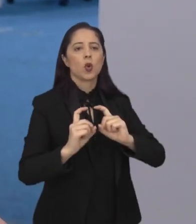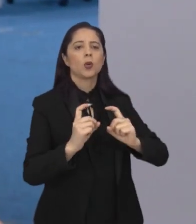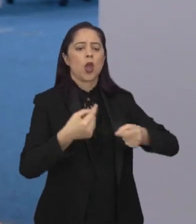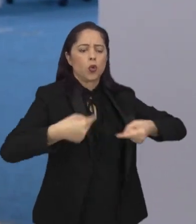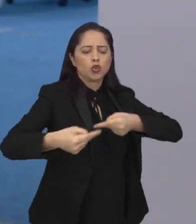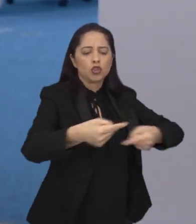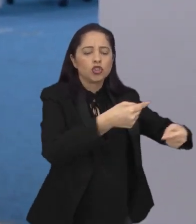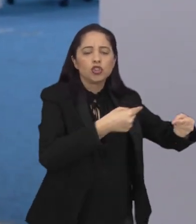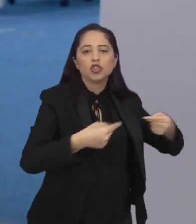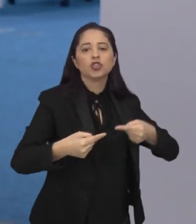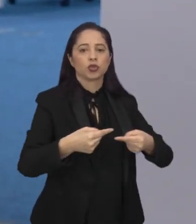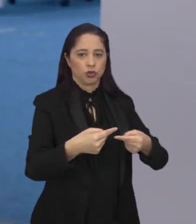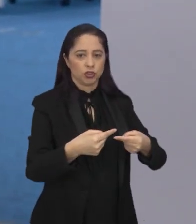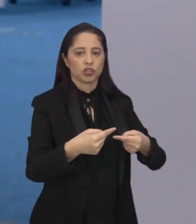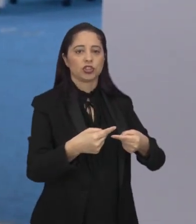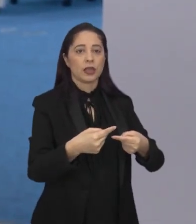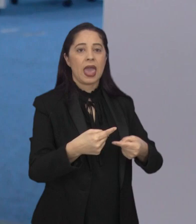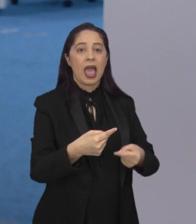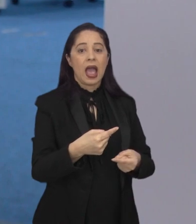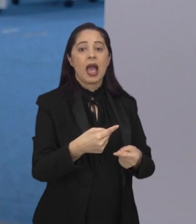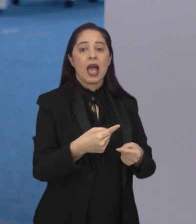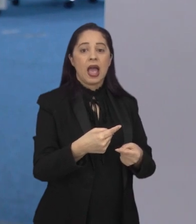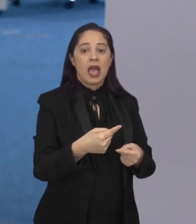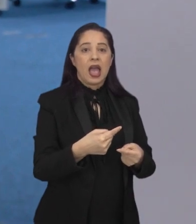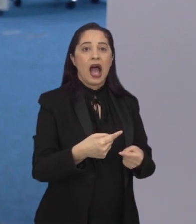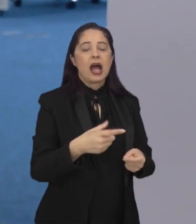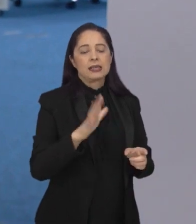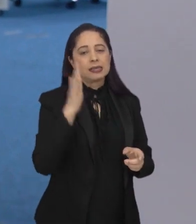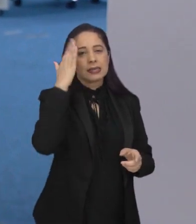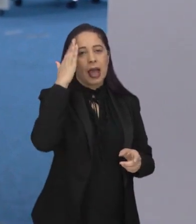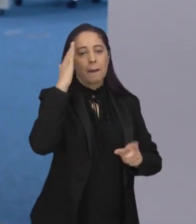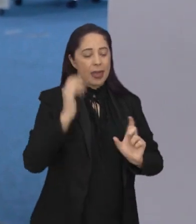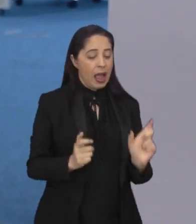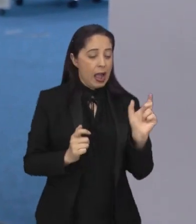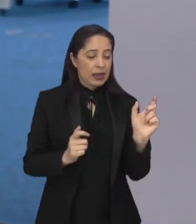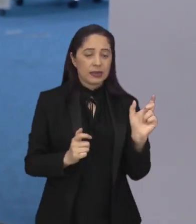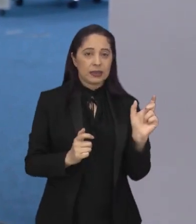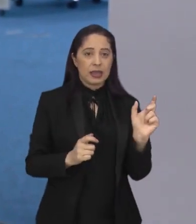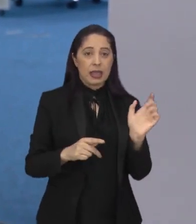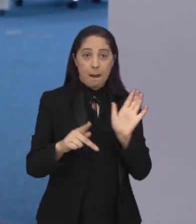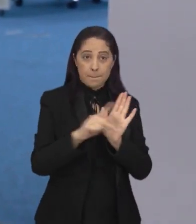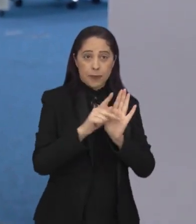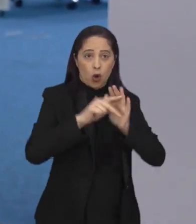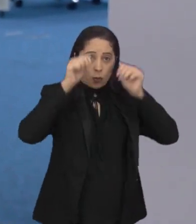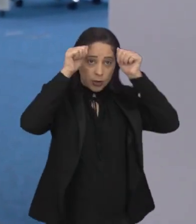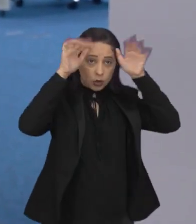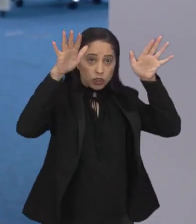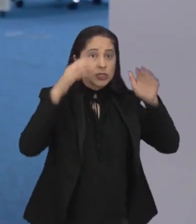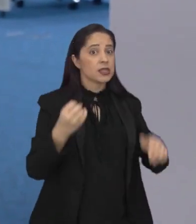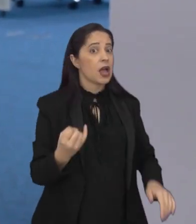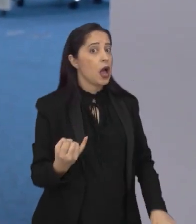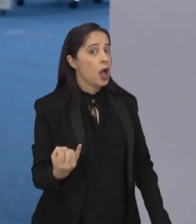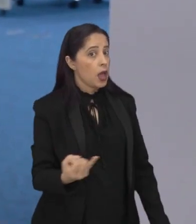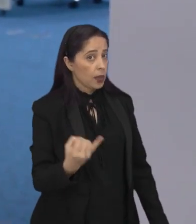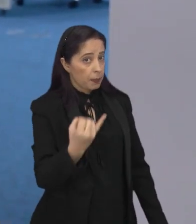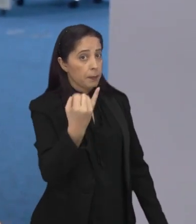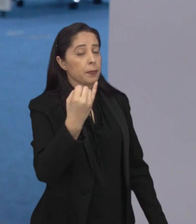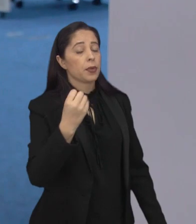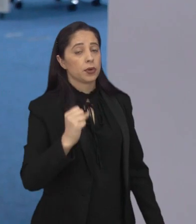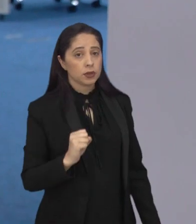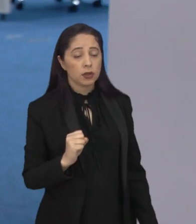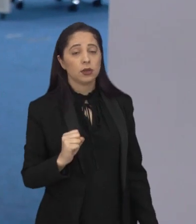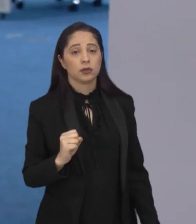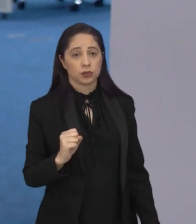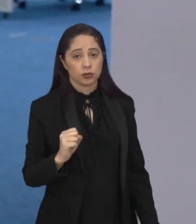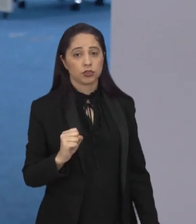tudo, porque os problemas maiores são a questão da saúde e da educação, mas é um